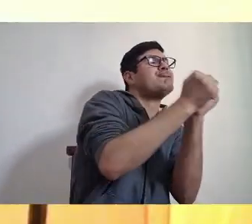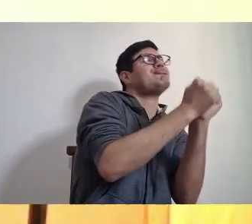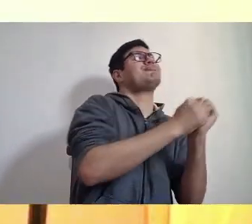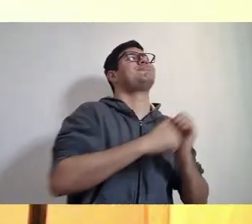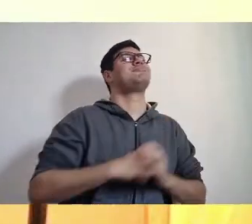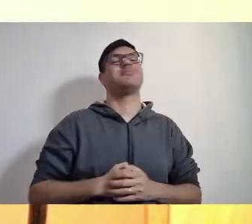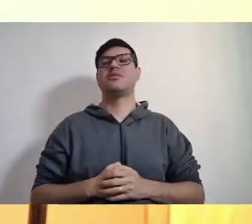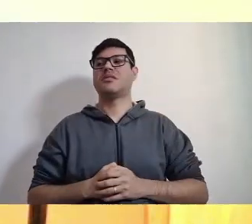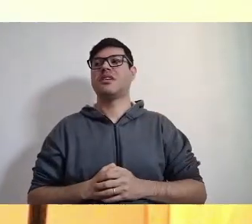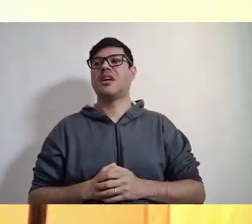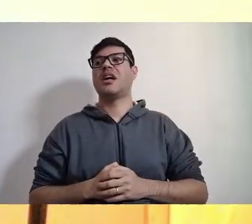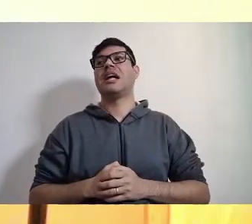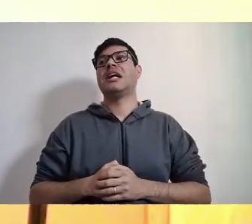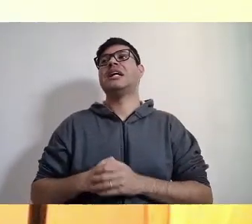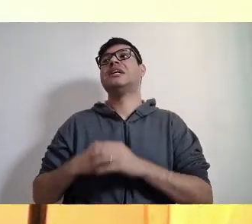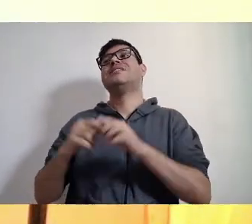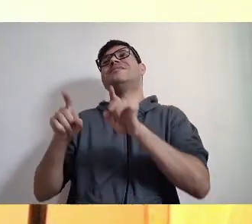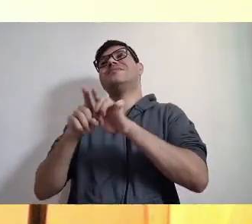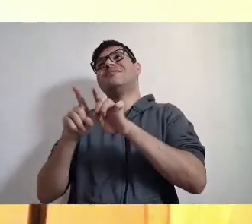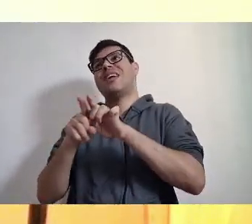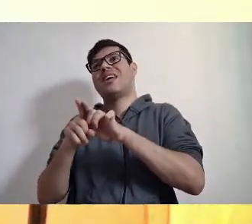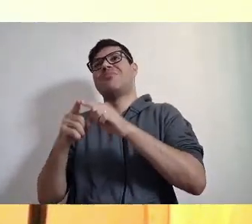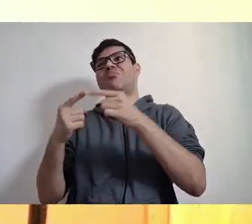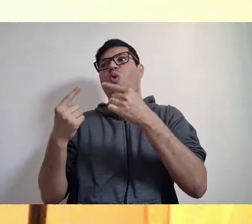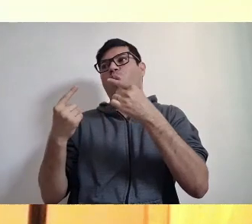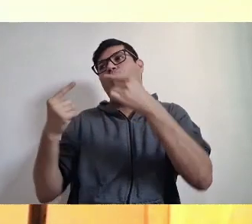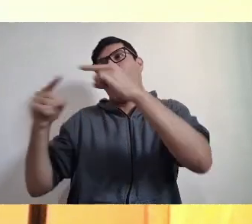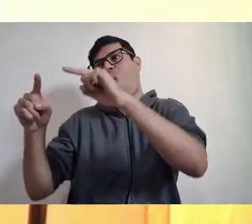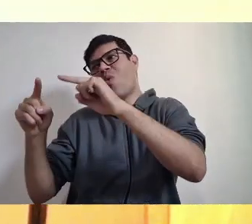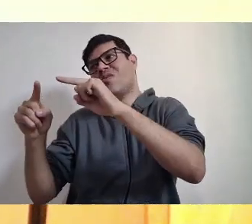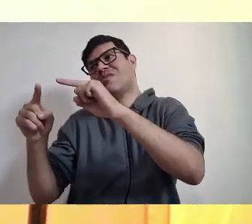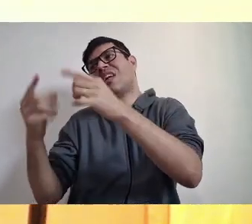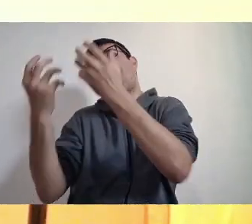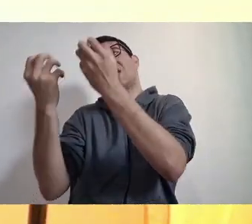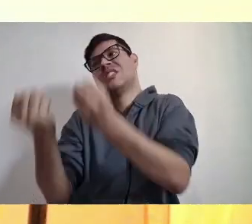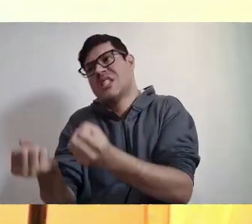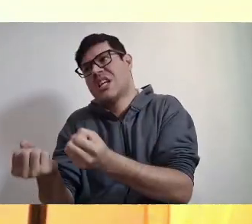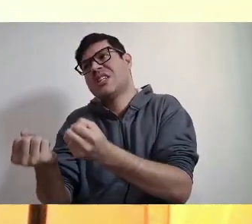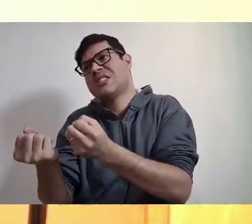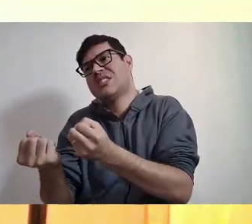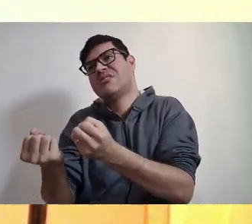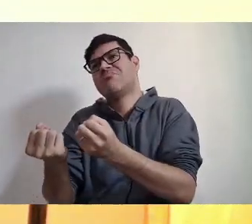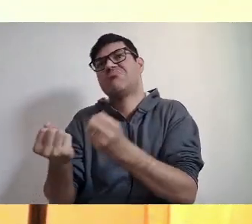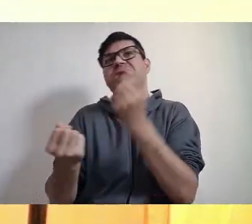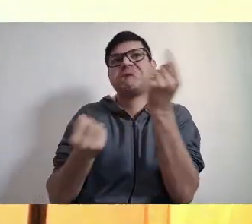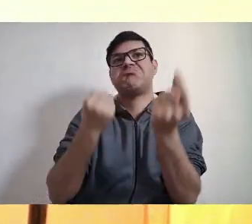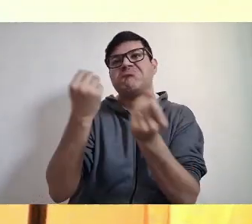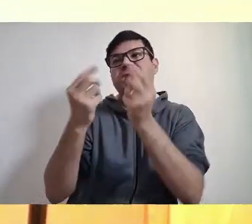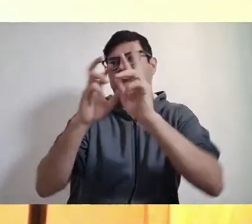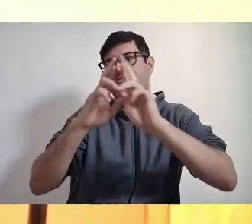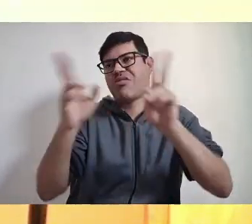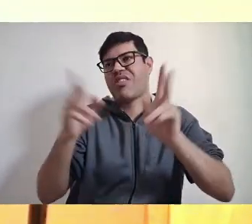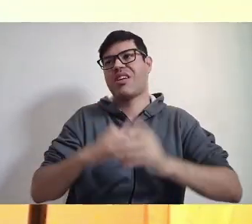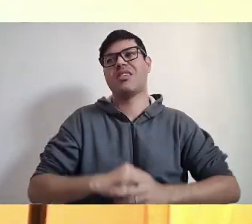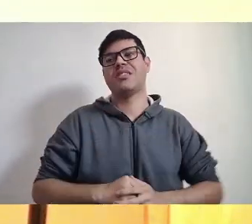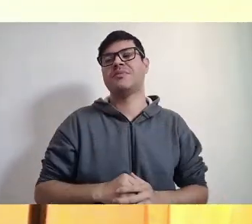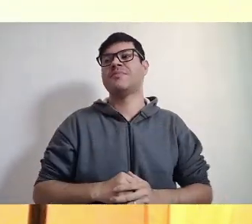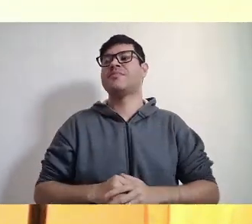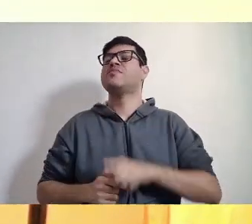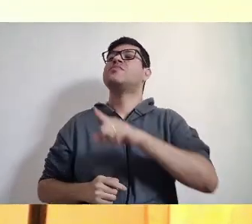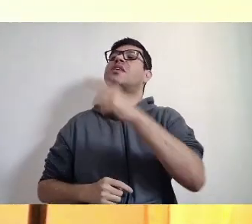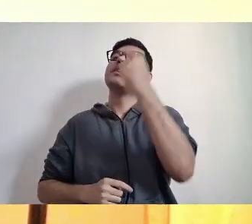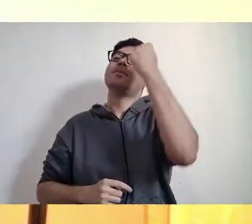favoráveis, tem aqueles que são contra. Então, Exato. Isso aí vai ter muita discussão ainda, né? Exatamente. Você, hoje na sua